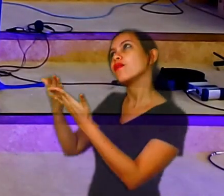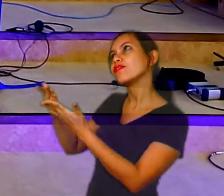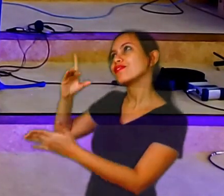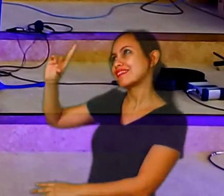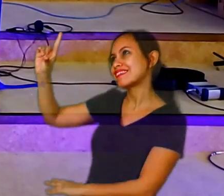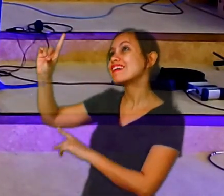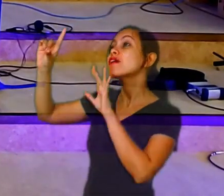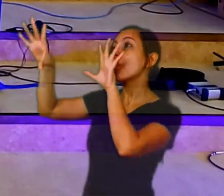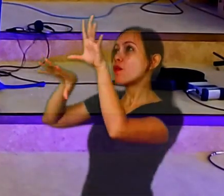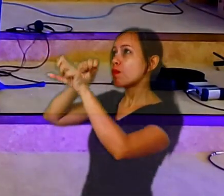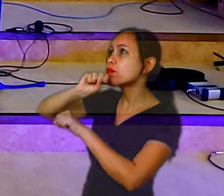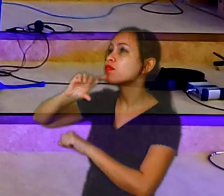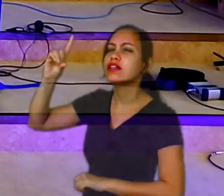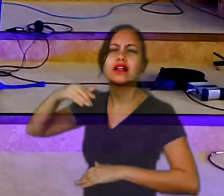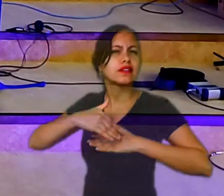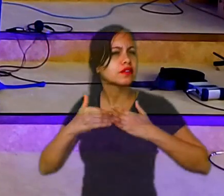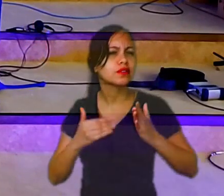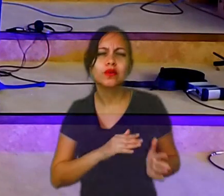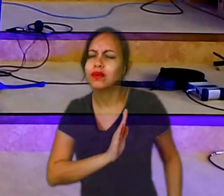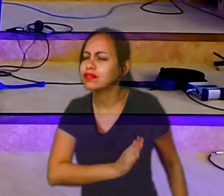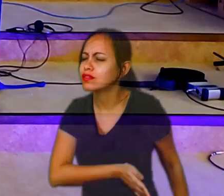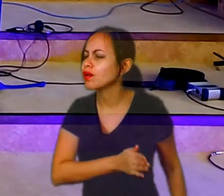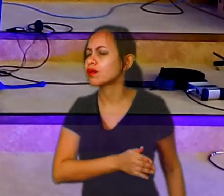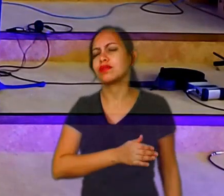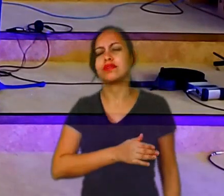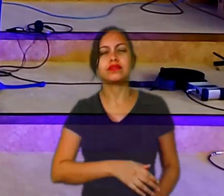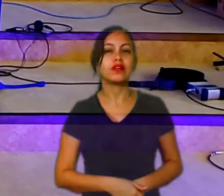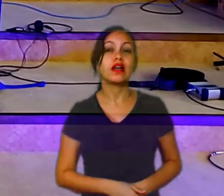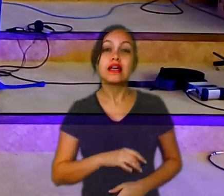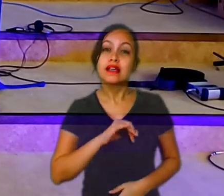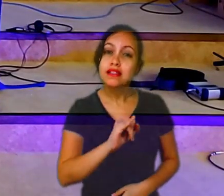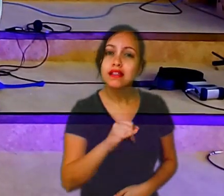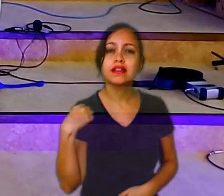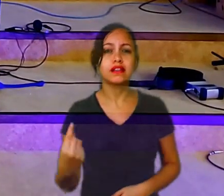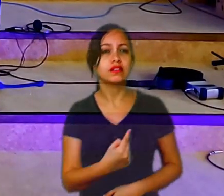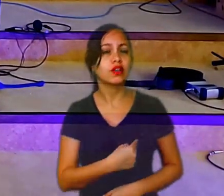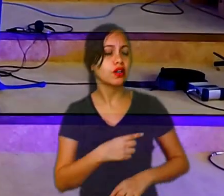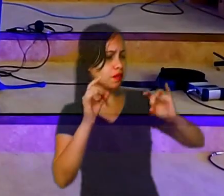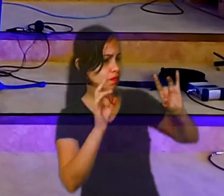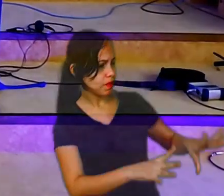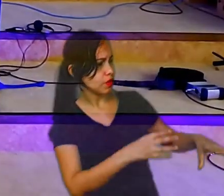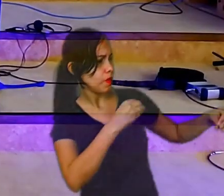buscarmos ao Senhor de todo o nosso coração, se nós abrirmos mão